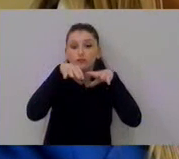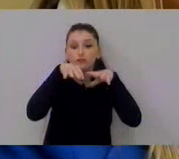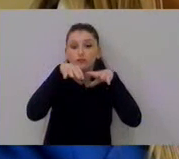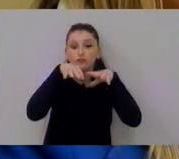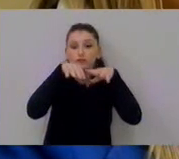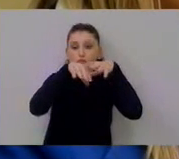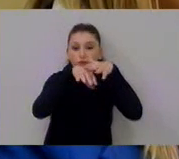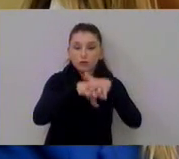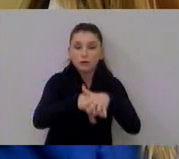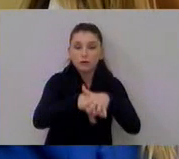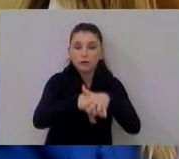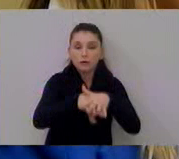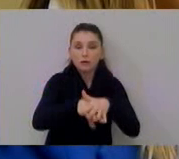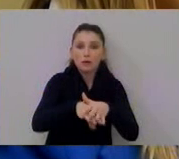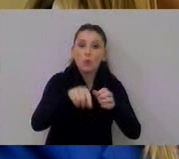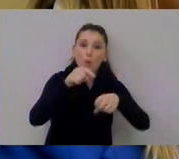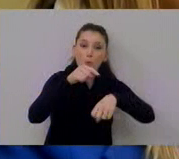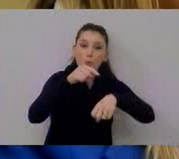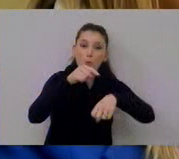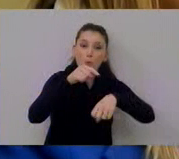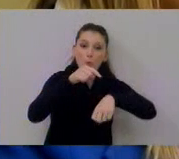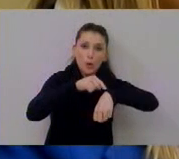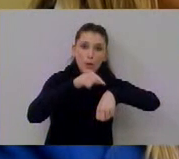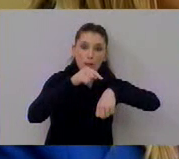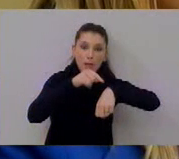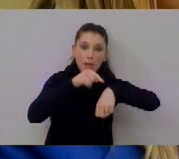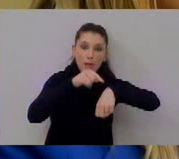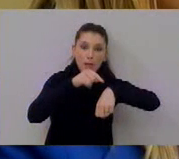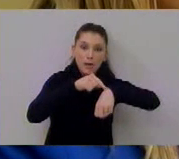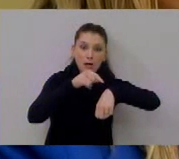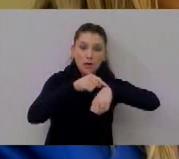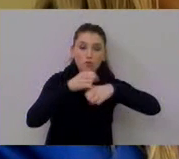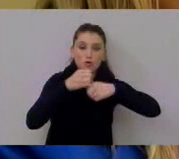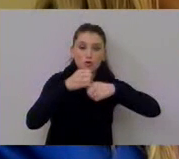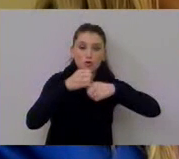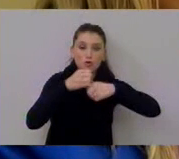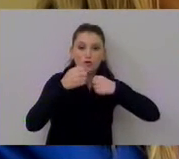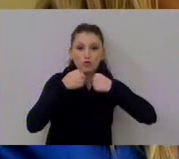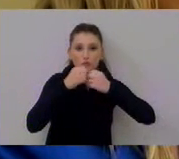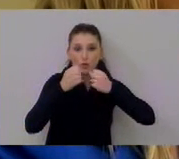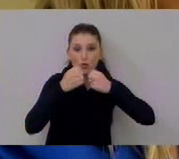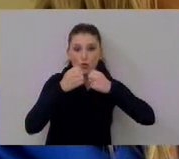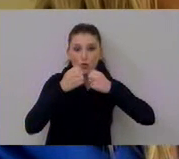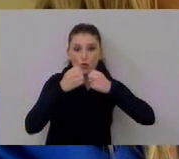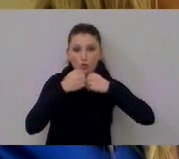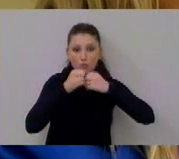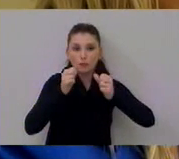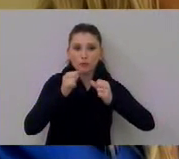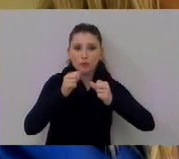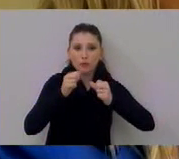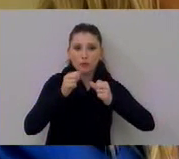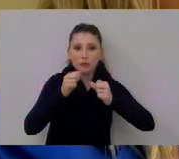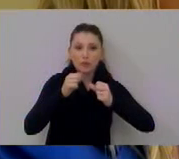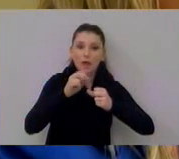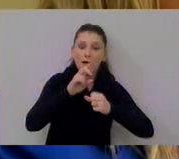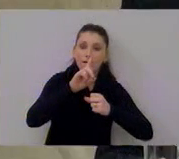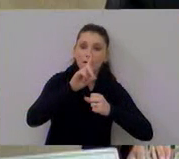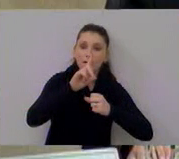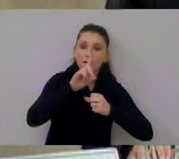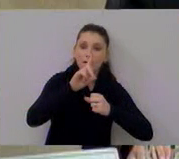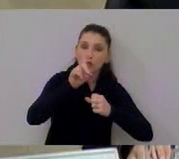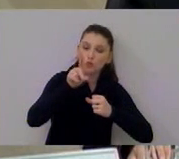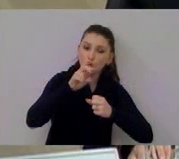de ônibus na linha Vila Zuleima, Monte